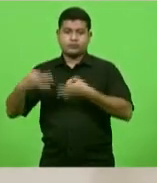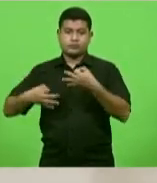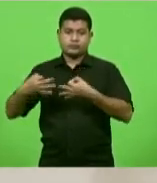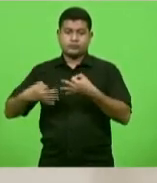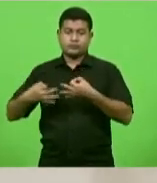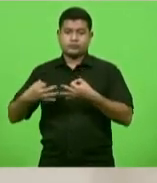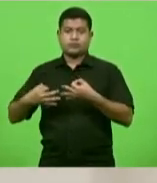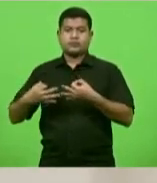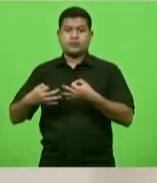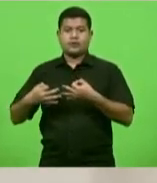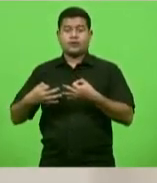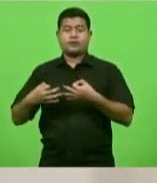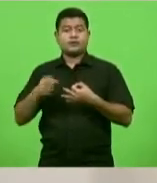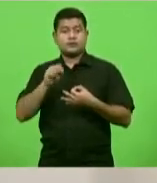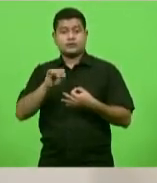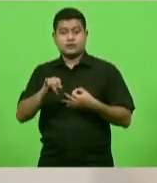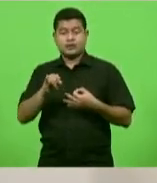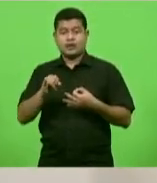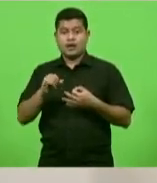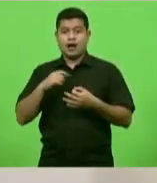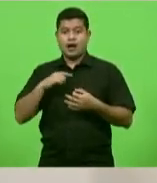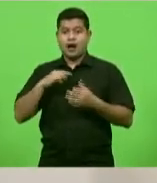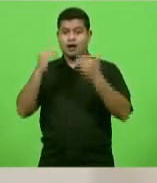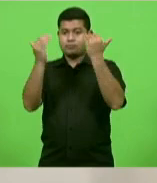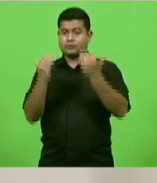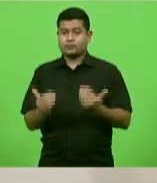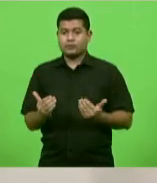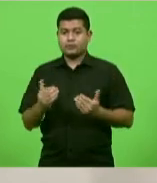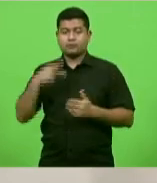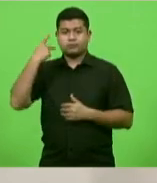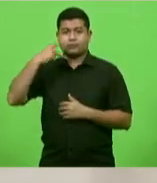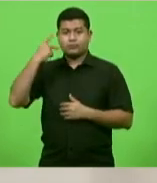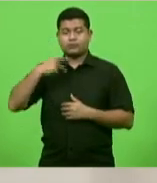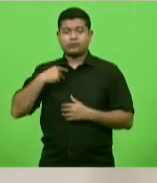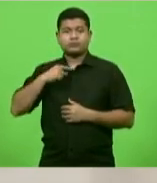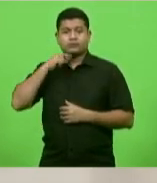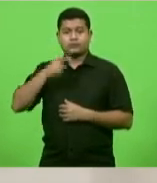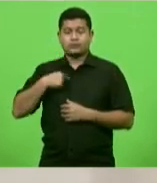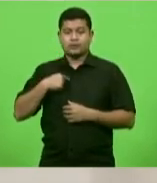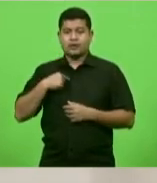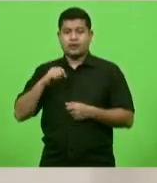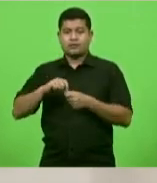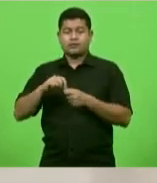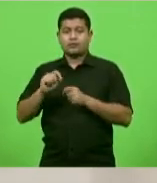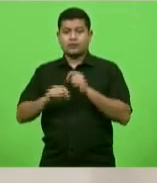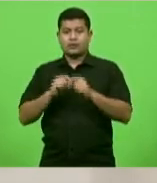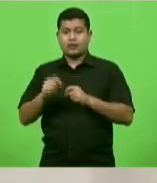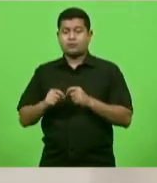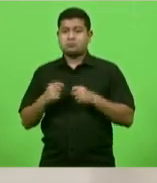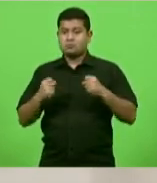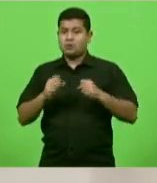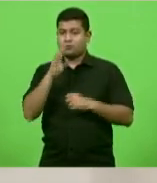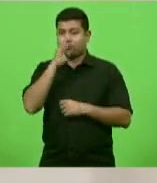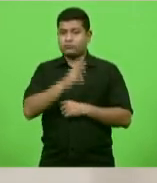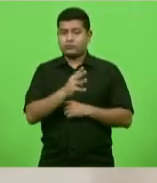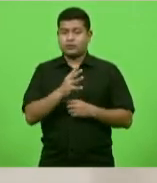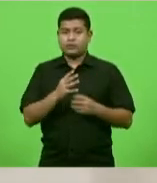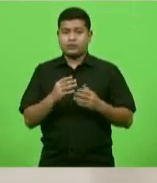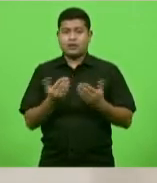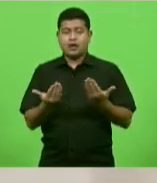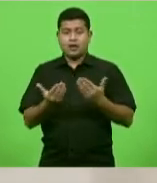sem o qual a apreciação política jamais poderá ser feita sob pena de ofensa direta ao